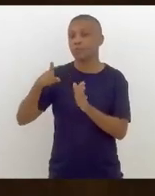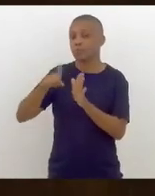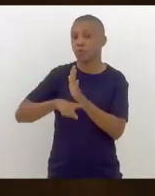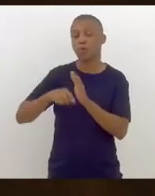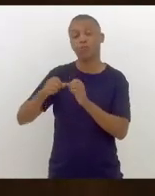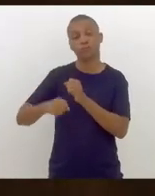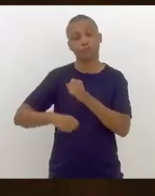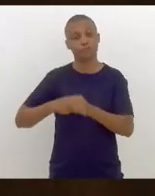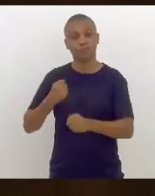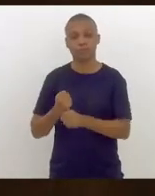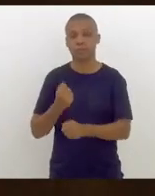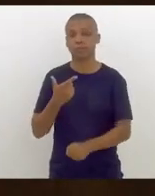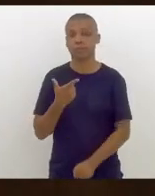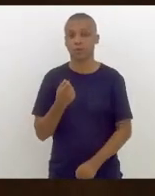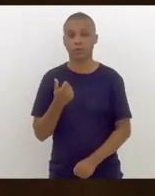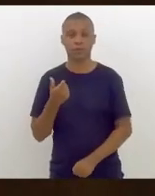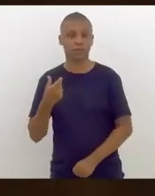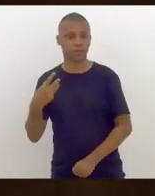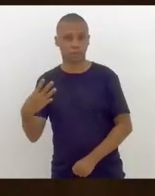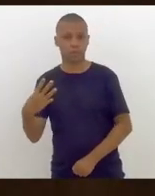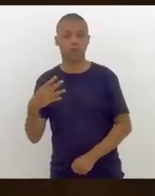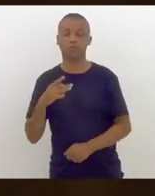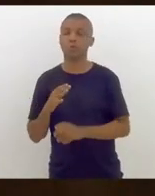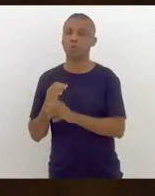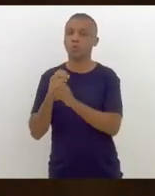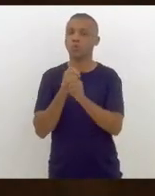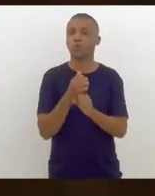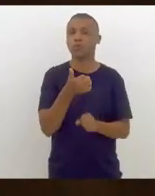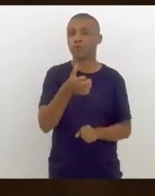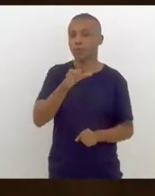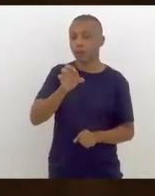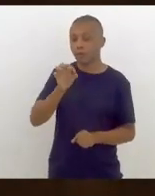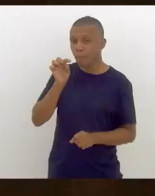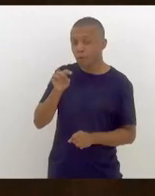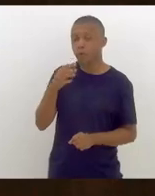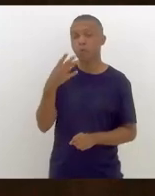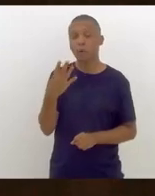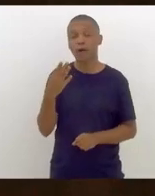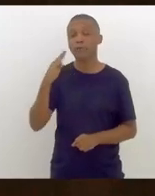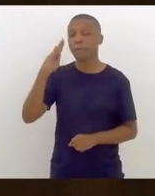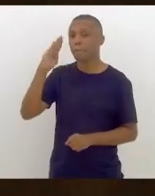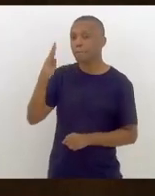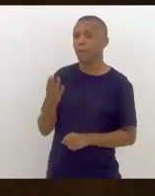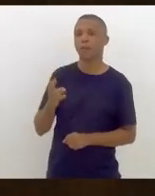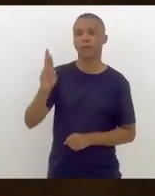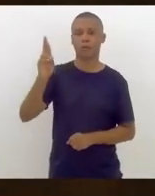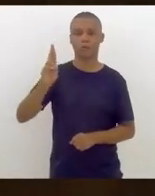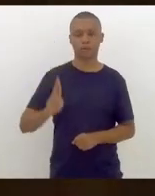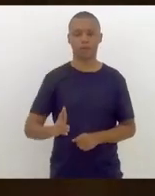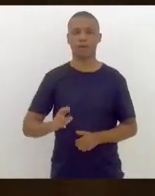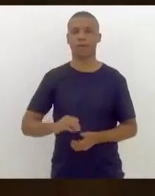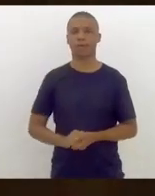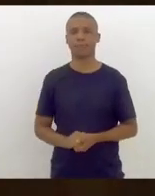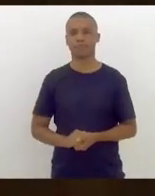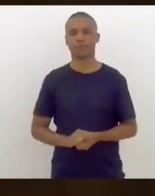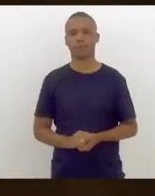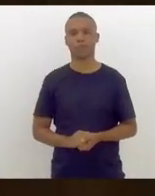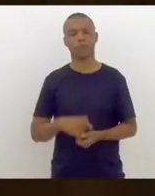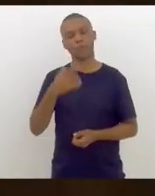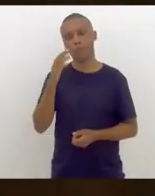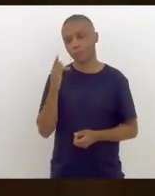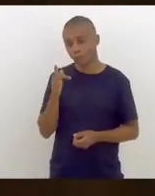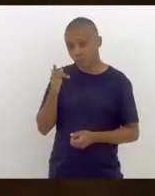o ano de 2023 no valor de 19.4 bilhões de reais para os próximos